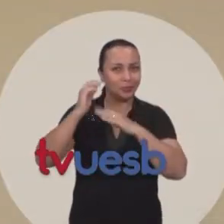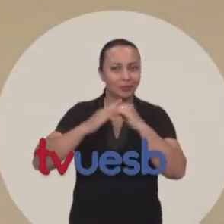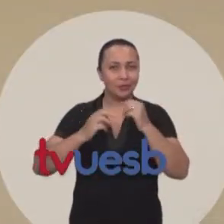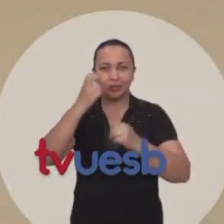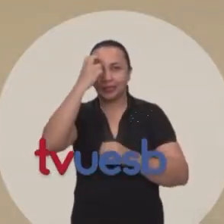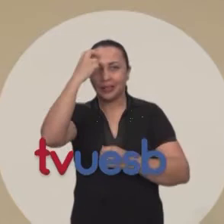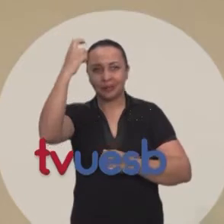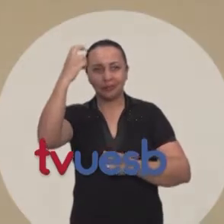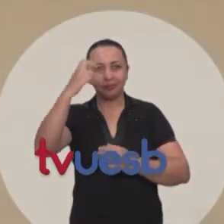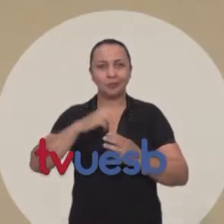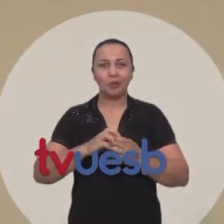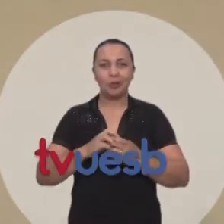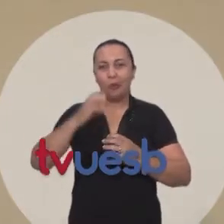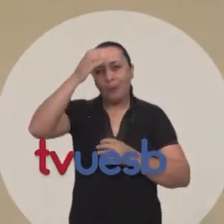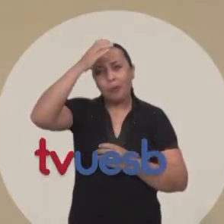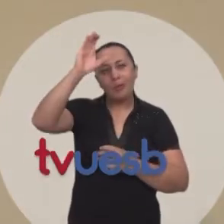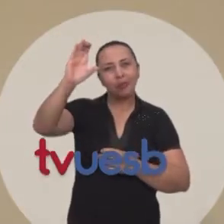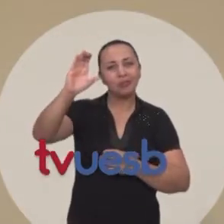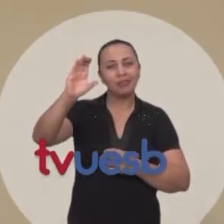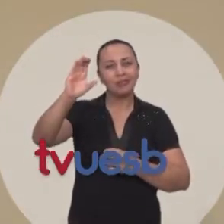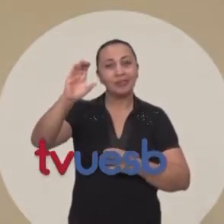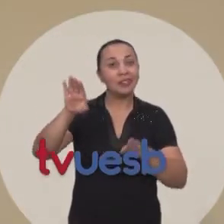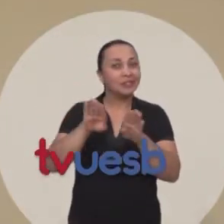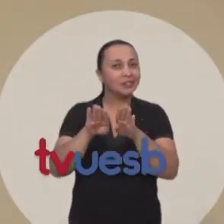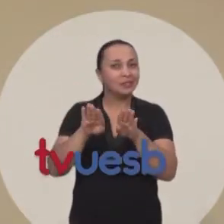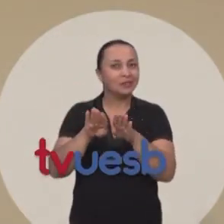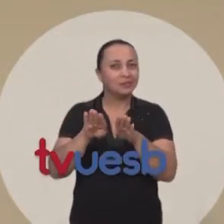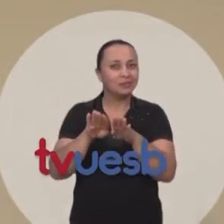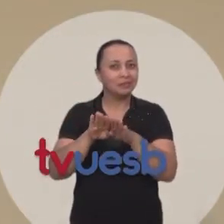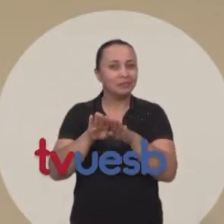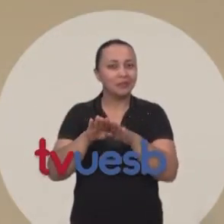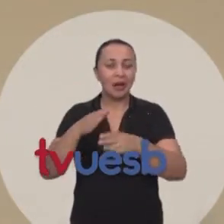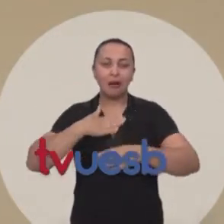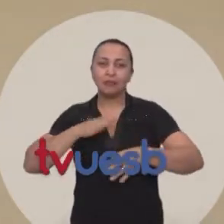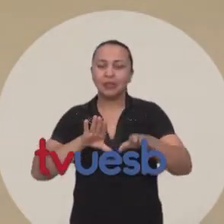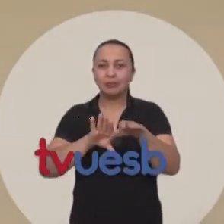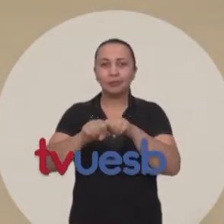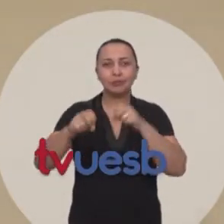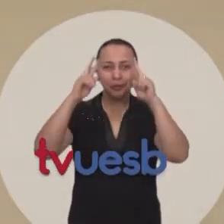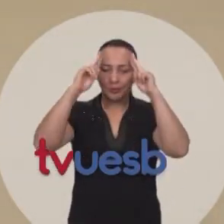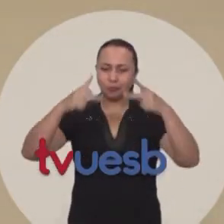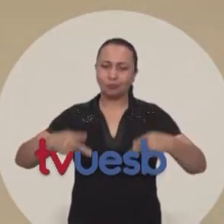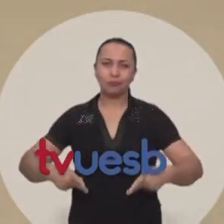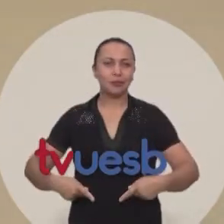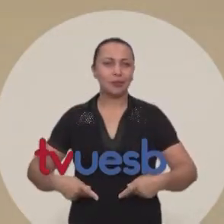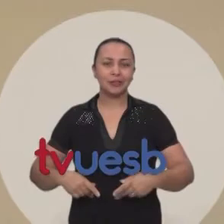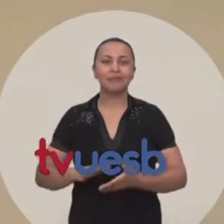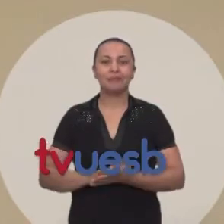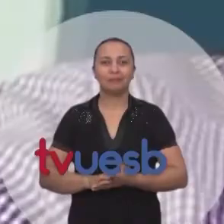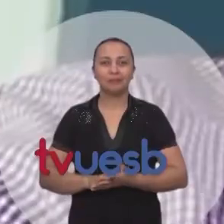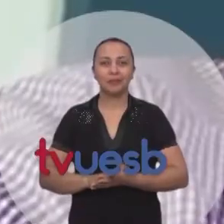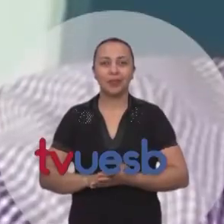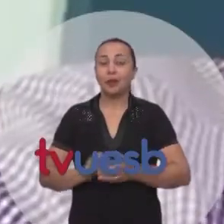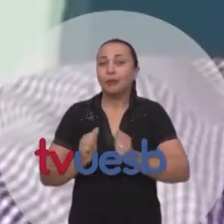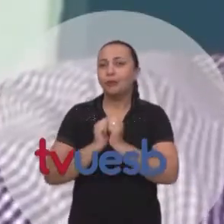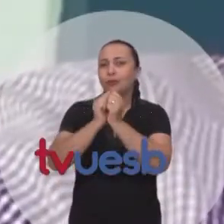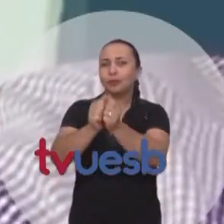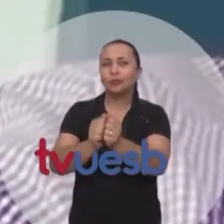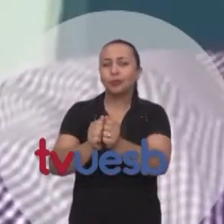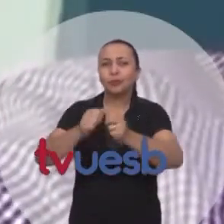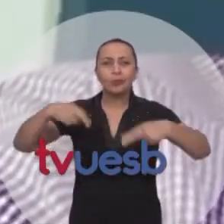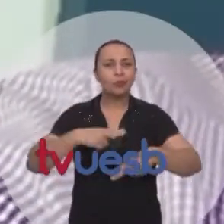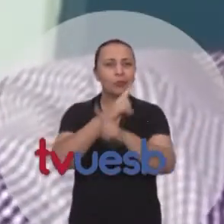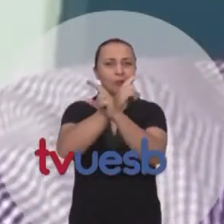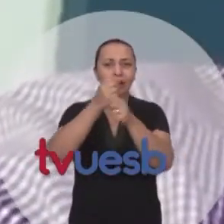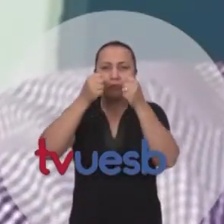profissional, intelectual, cultural e também a minha formação humana em si. E foi através